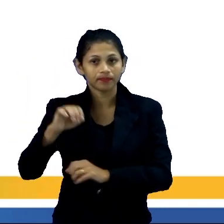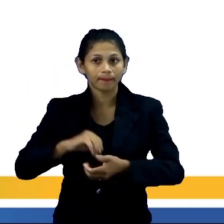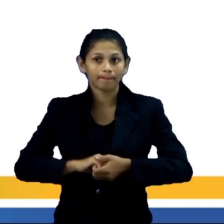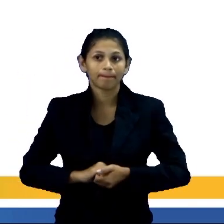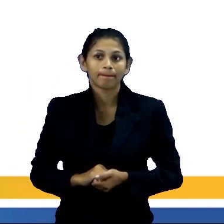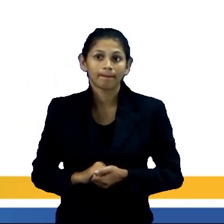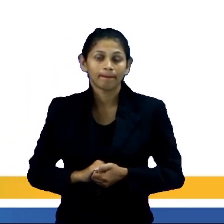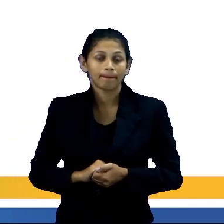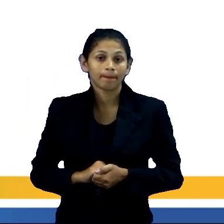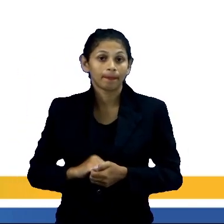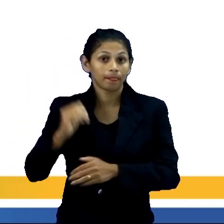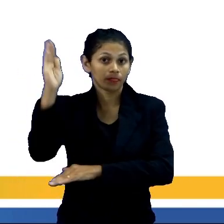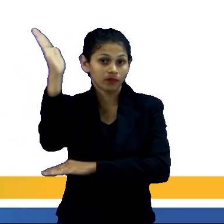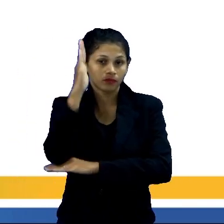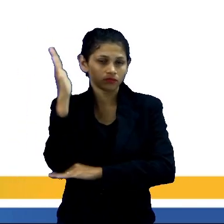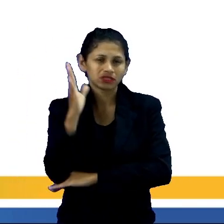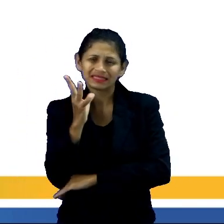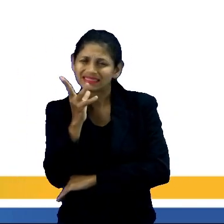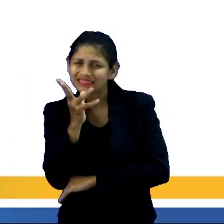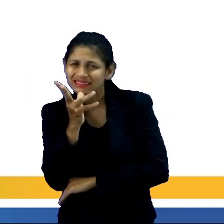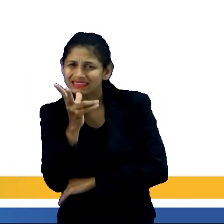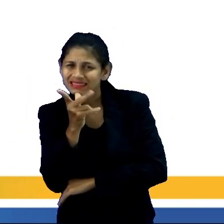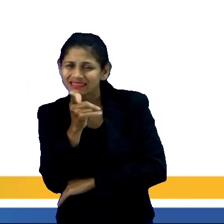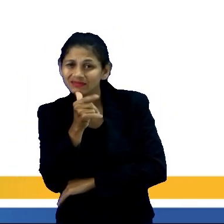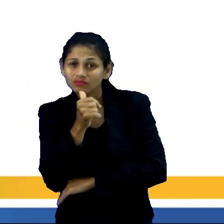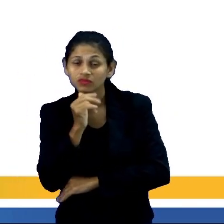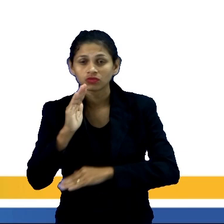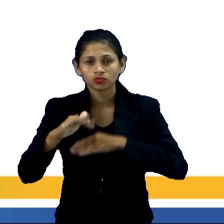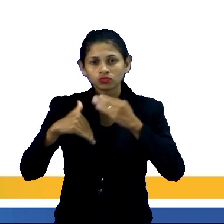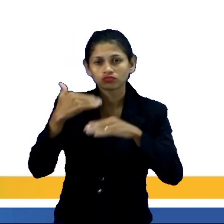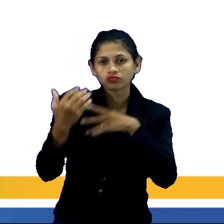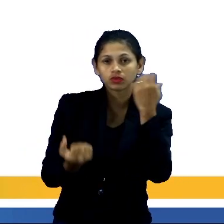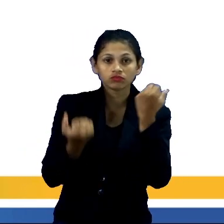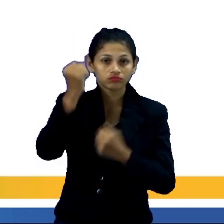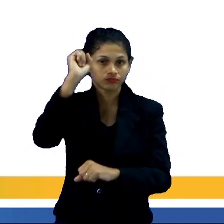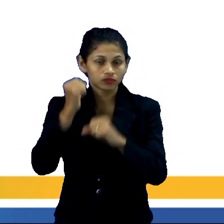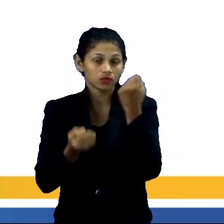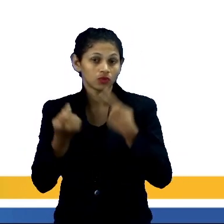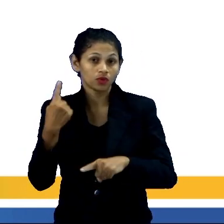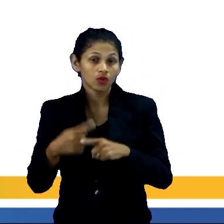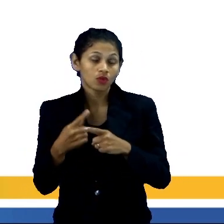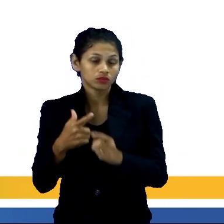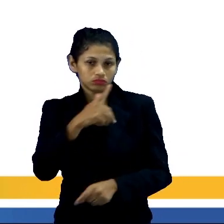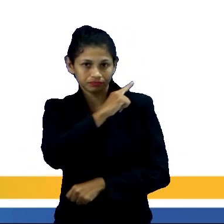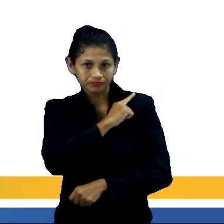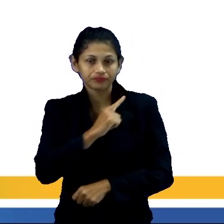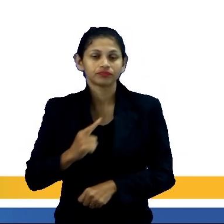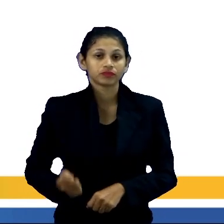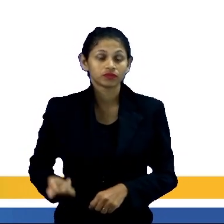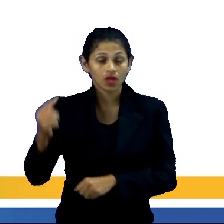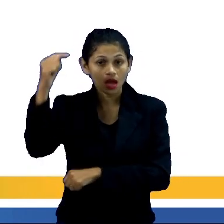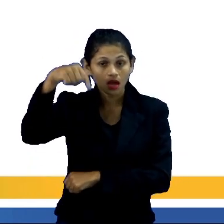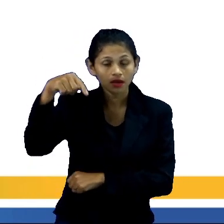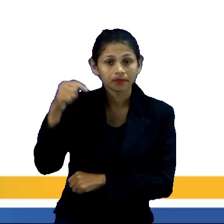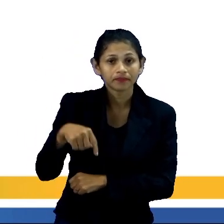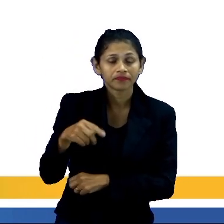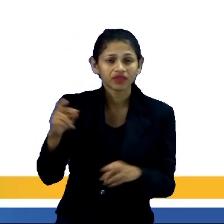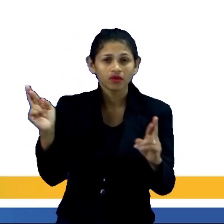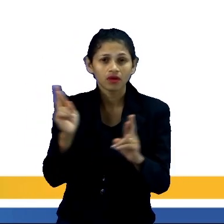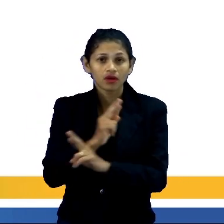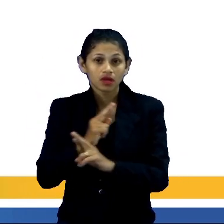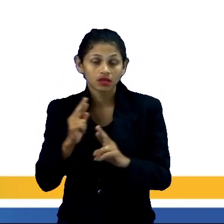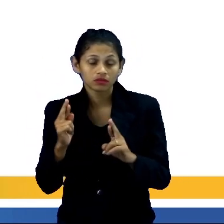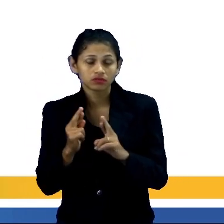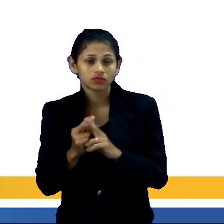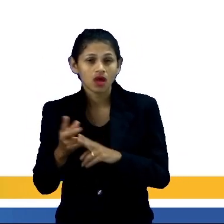industrializar. O Brasil, ele demorou a ter um desenvolvimento industrial, porque os governos, aqui, eles estavam